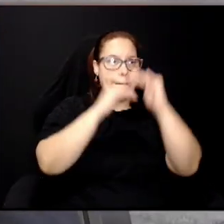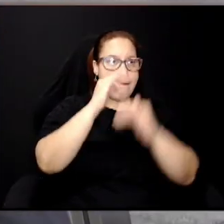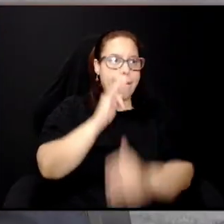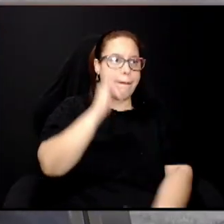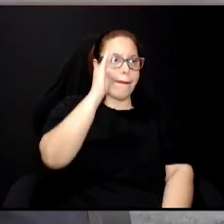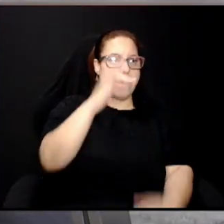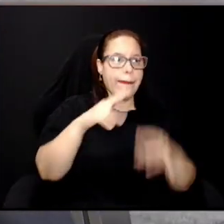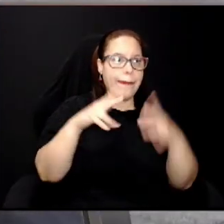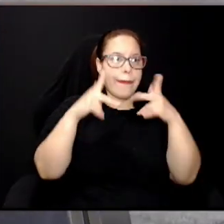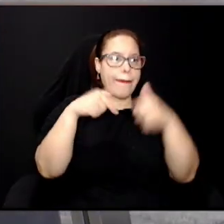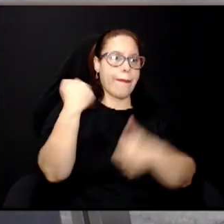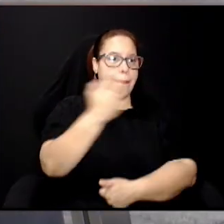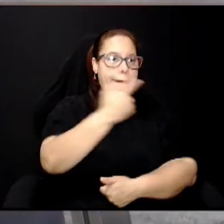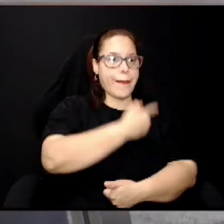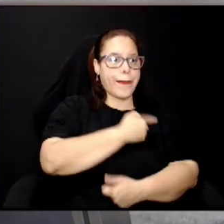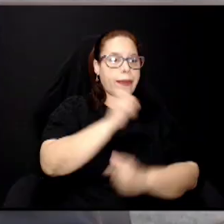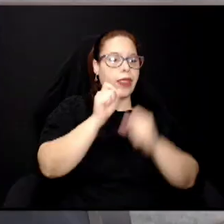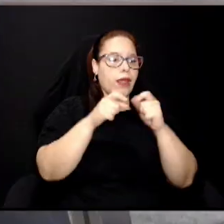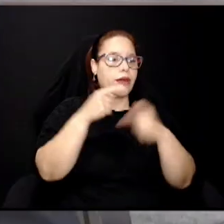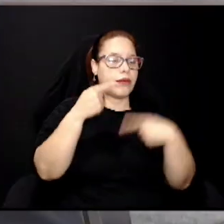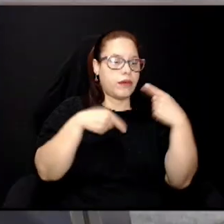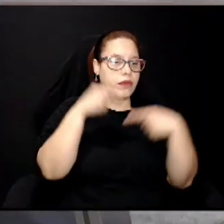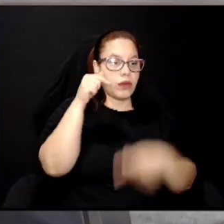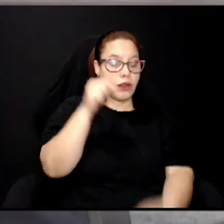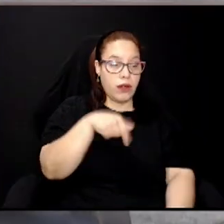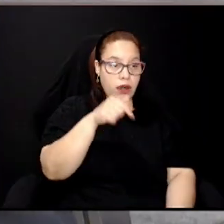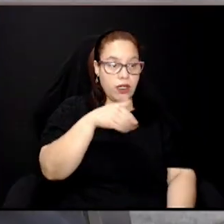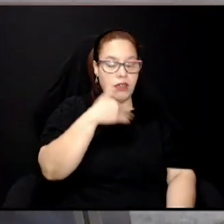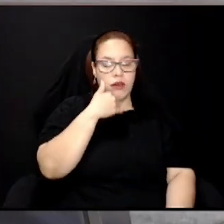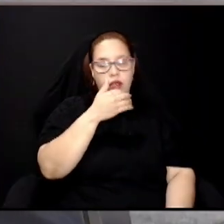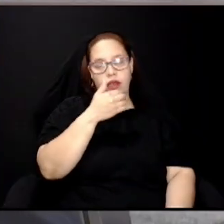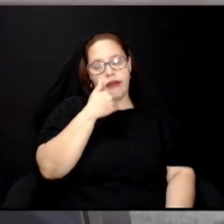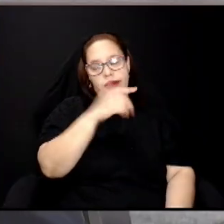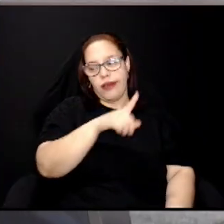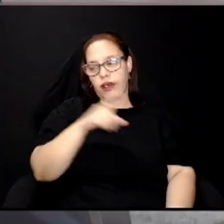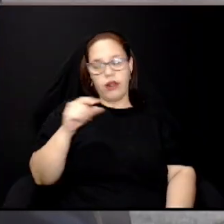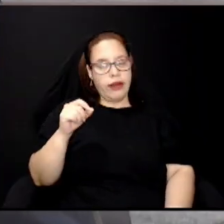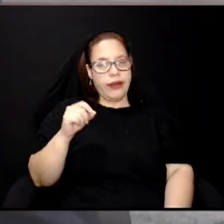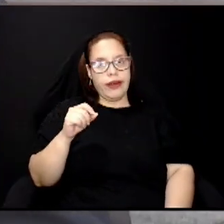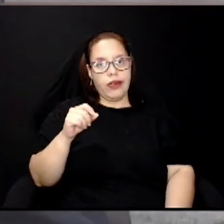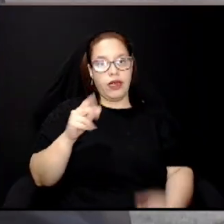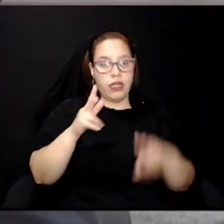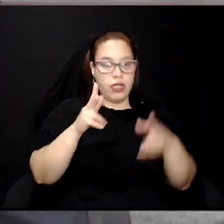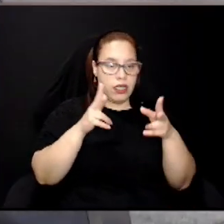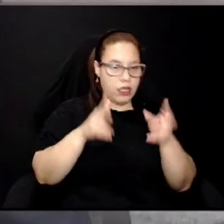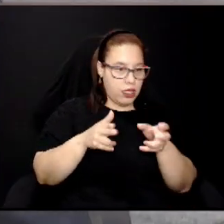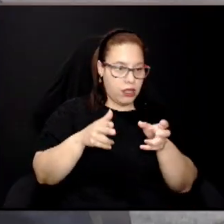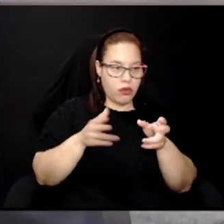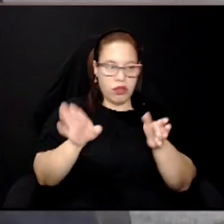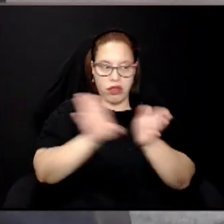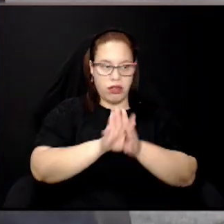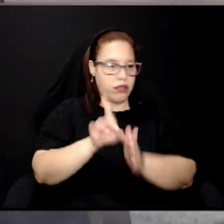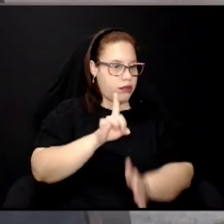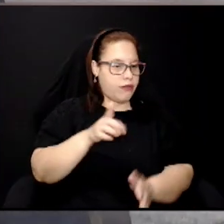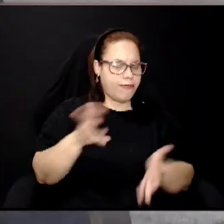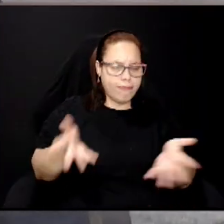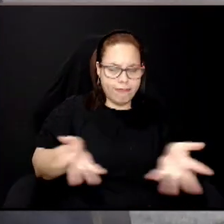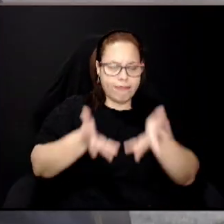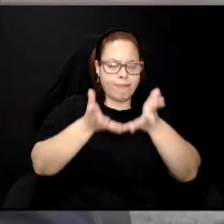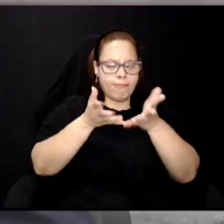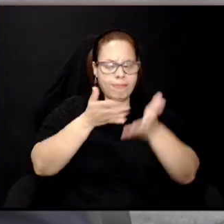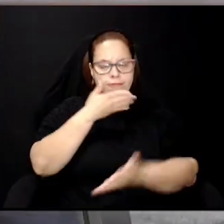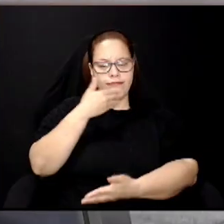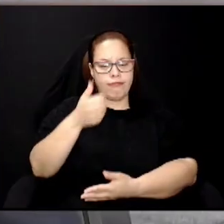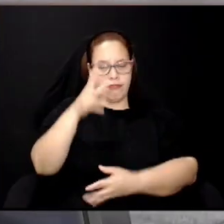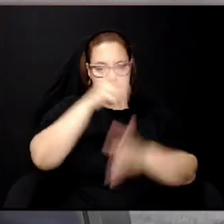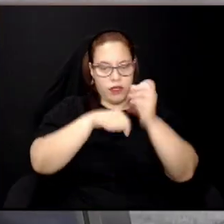nossos, o que a gente discute por aqui. Não adianta a gente sair daqui com a mesma visão do que entrou. A gente tem que se enriquecer com o que a gente aprende por aqui.